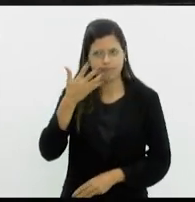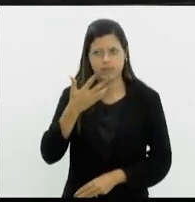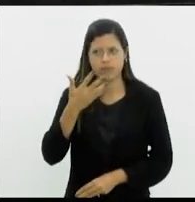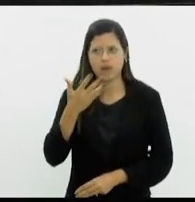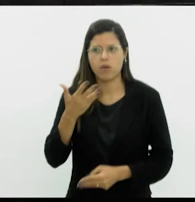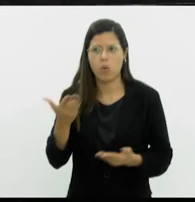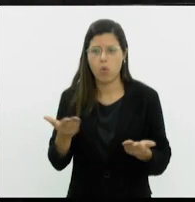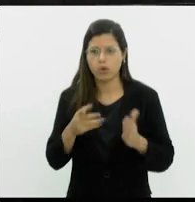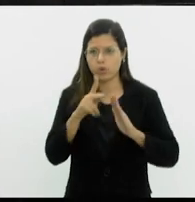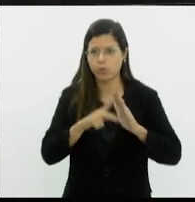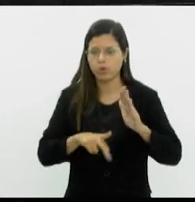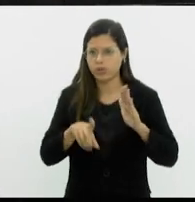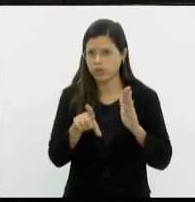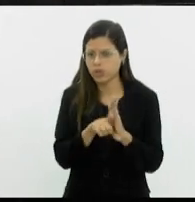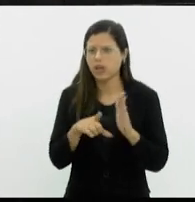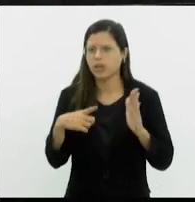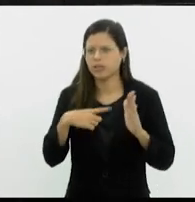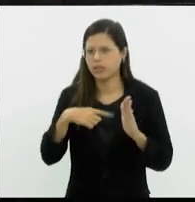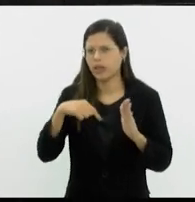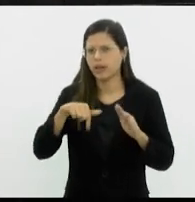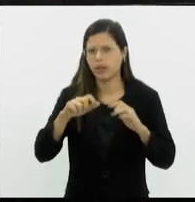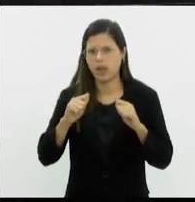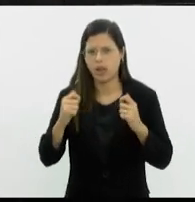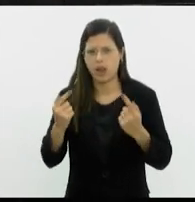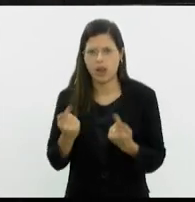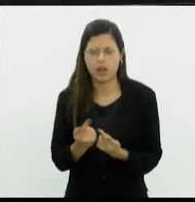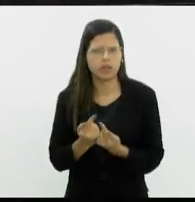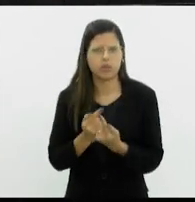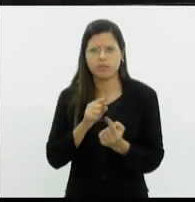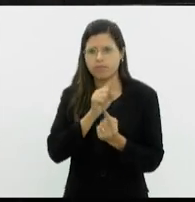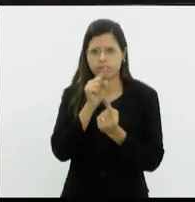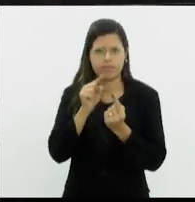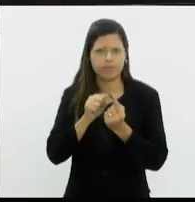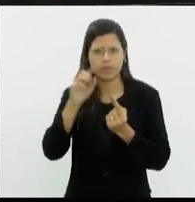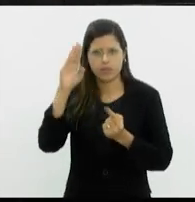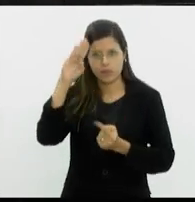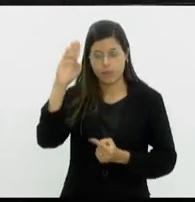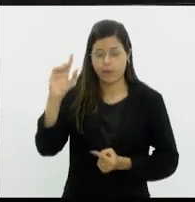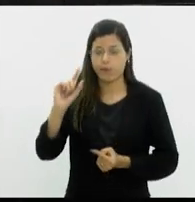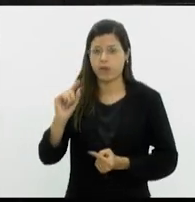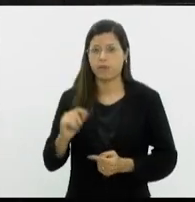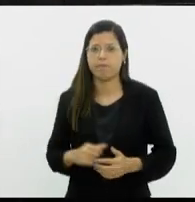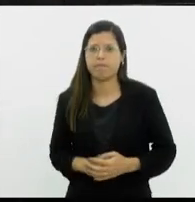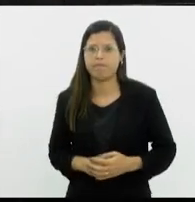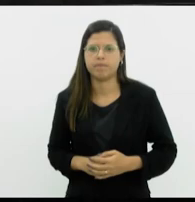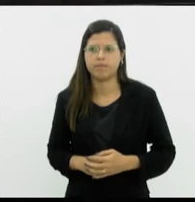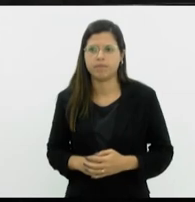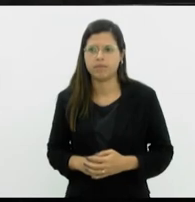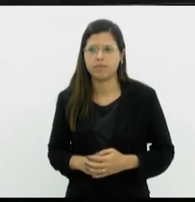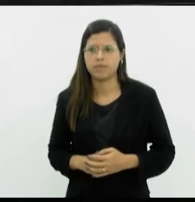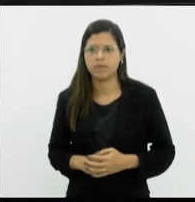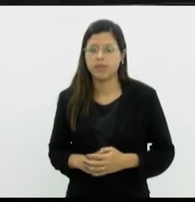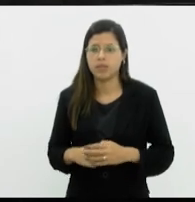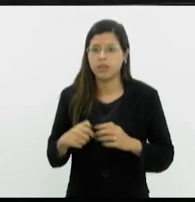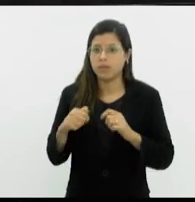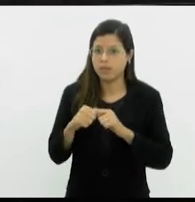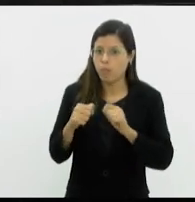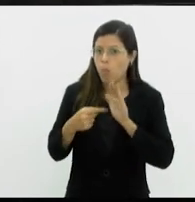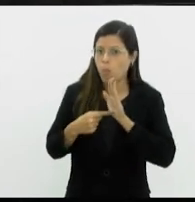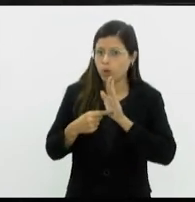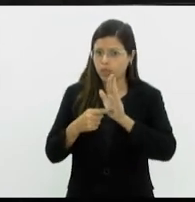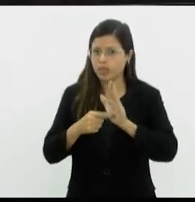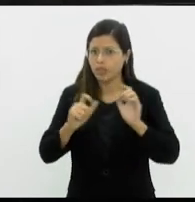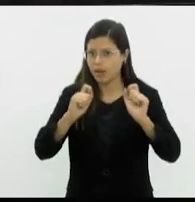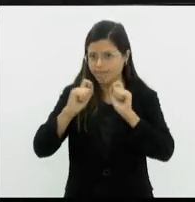hoje um projeto de lei nessa casa que tem como principal objetivo acender essa luz vermelha de